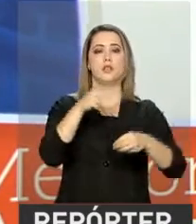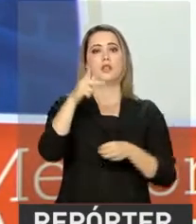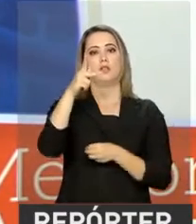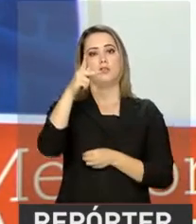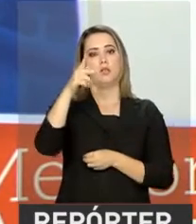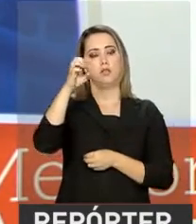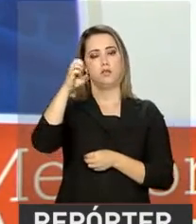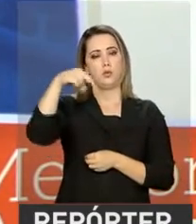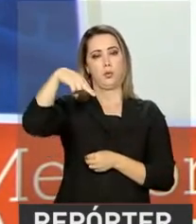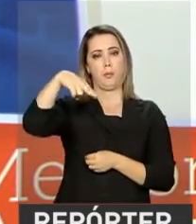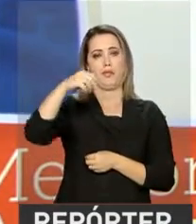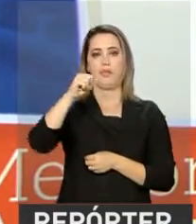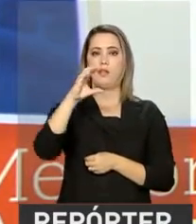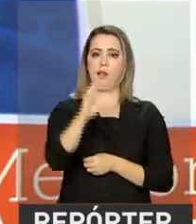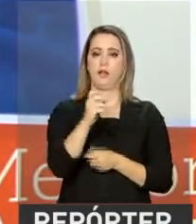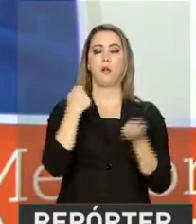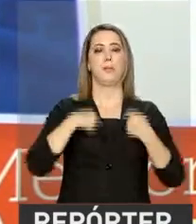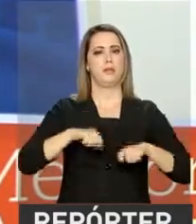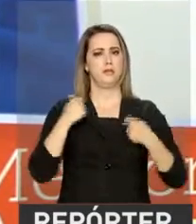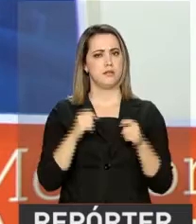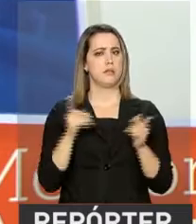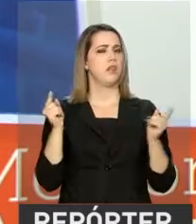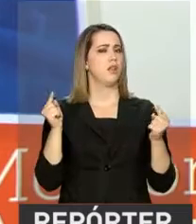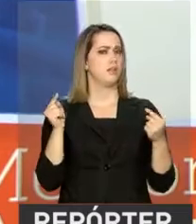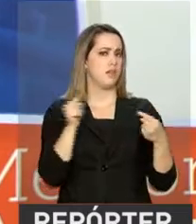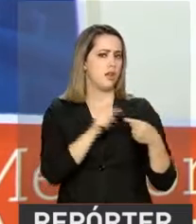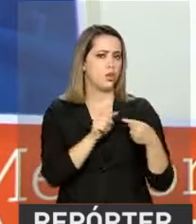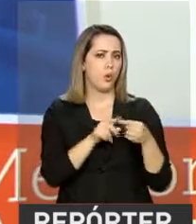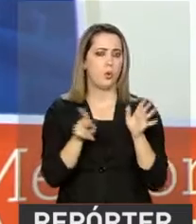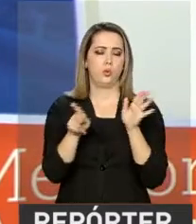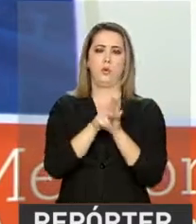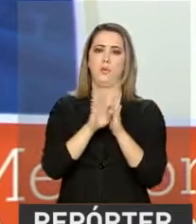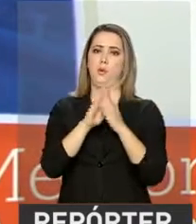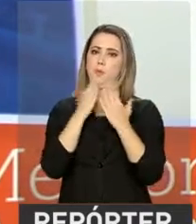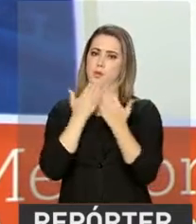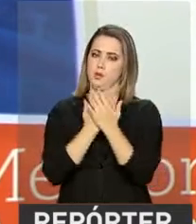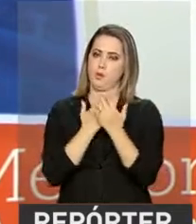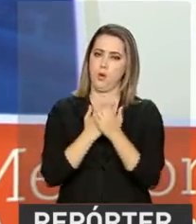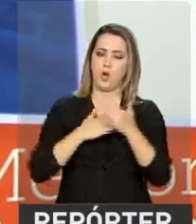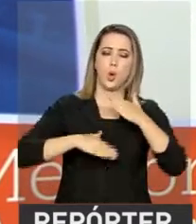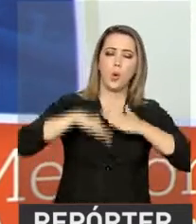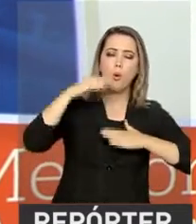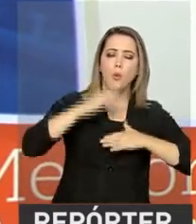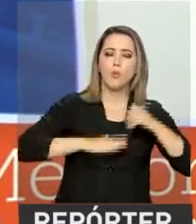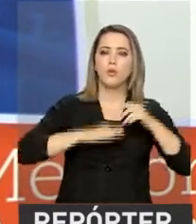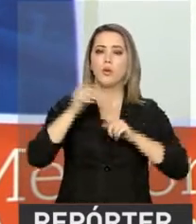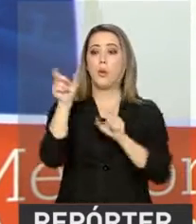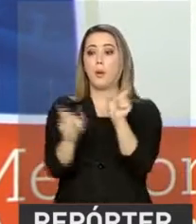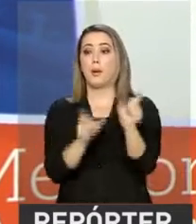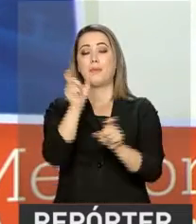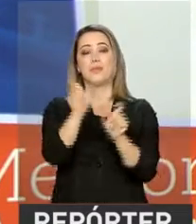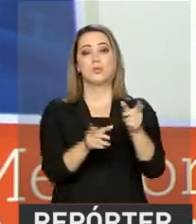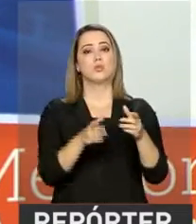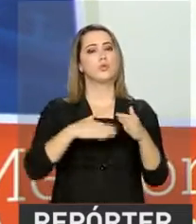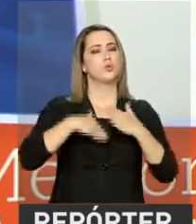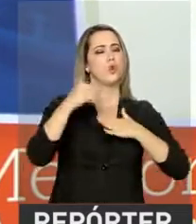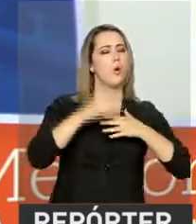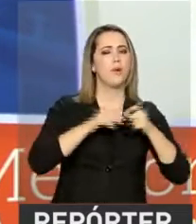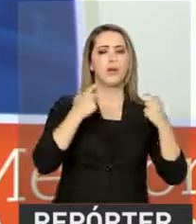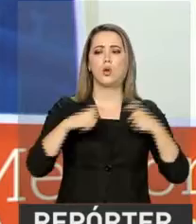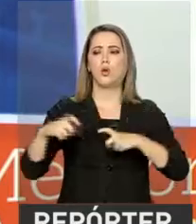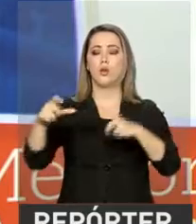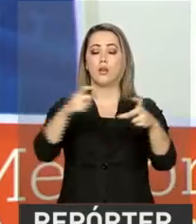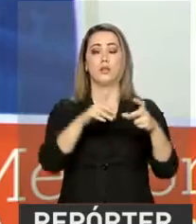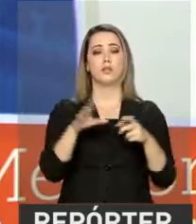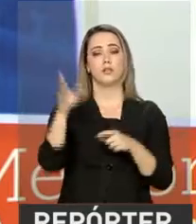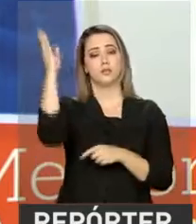merendeiros precisam estar devidamente regularizada junto à sua escola qualquer merendeira ou merendeiros de qualquer escola pública de educação